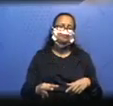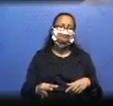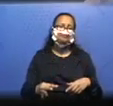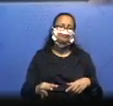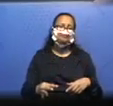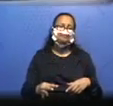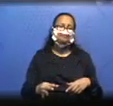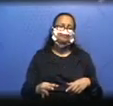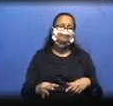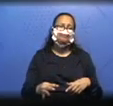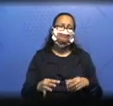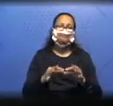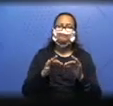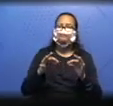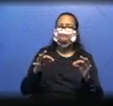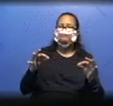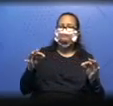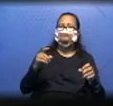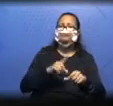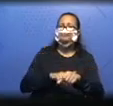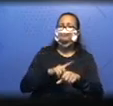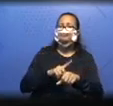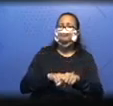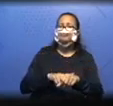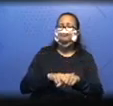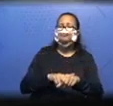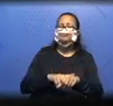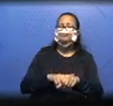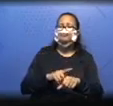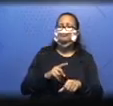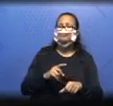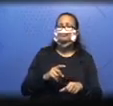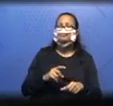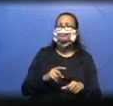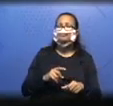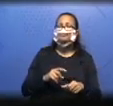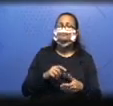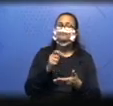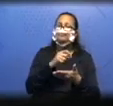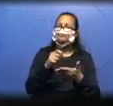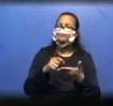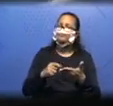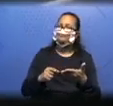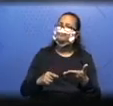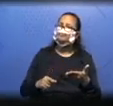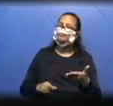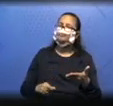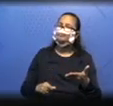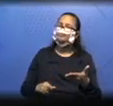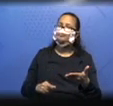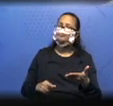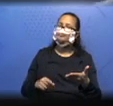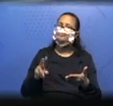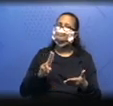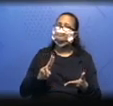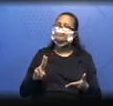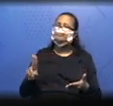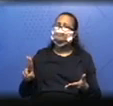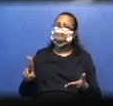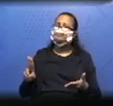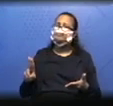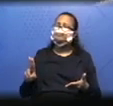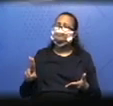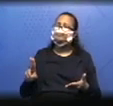espaços correspondentes da linha do tempo e completar essas